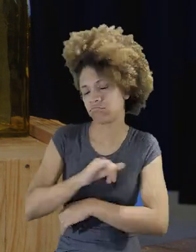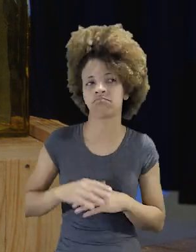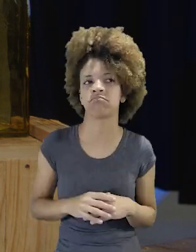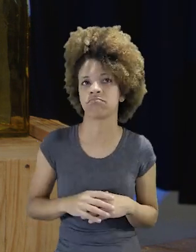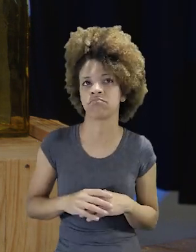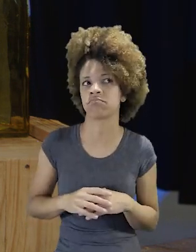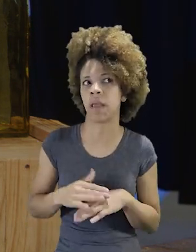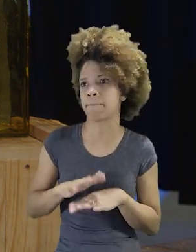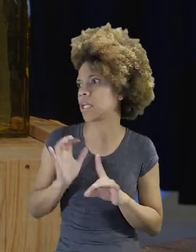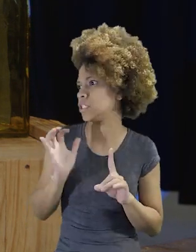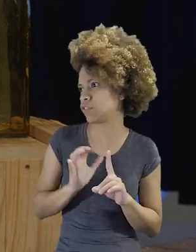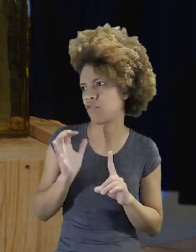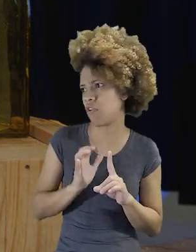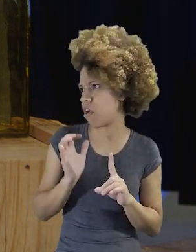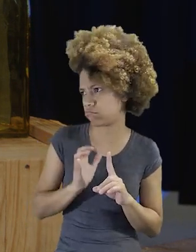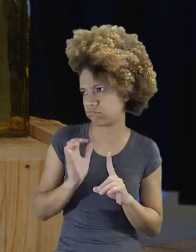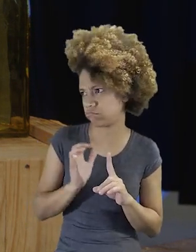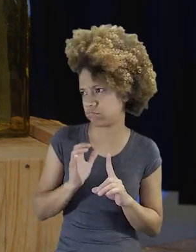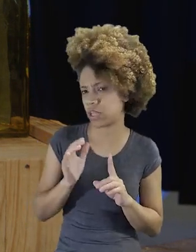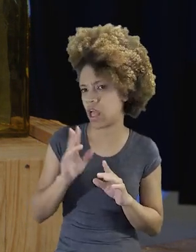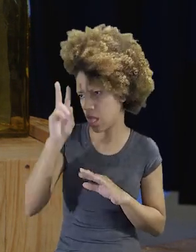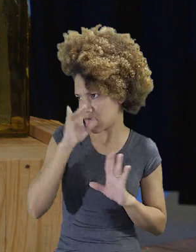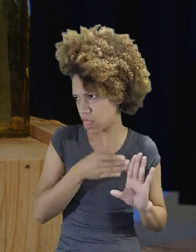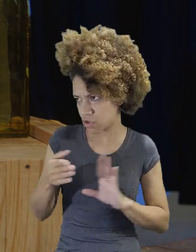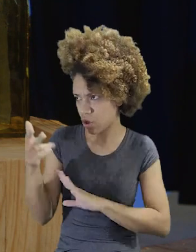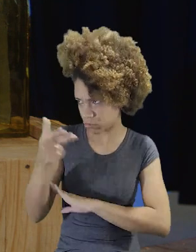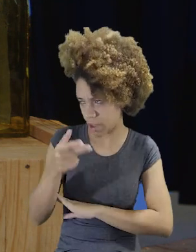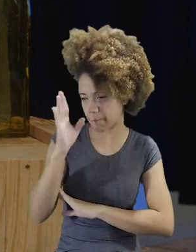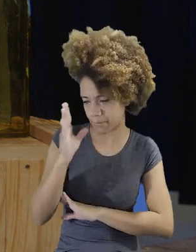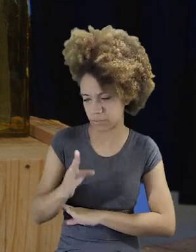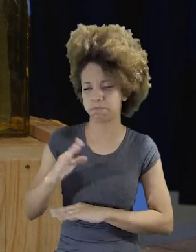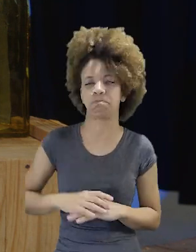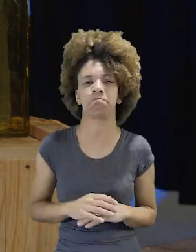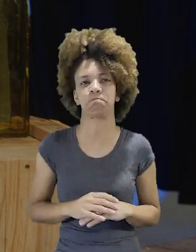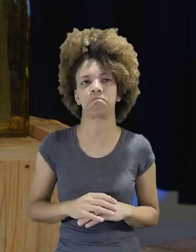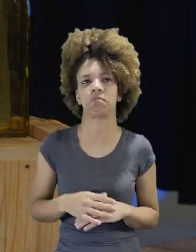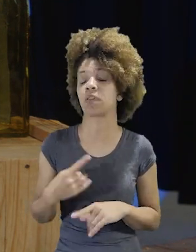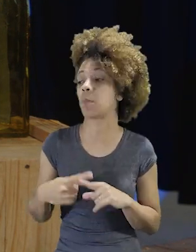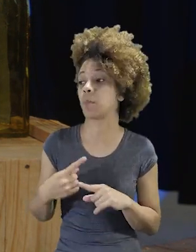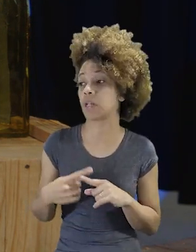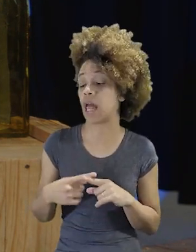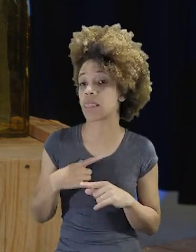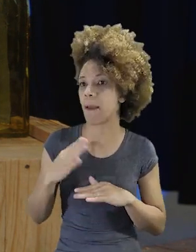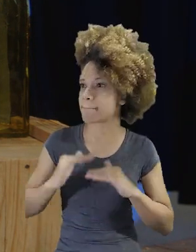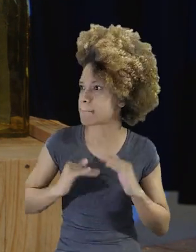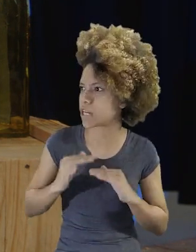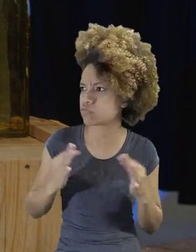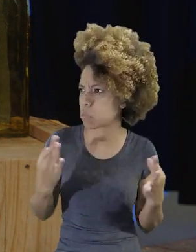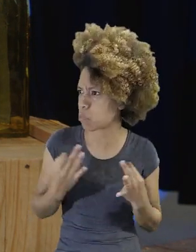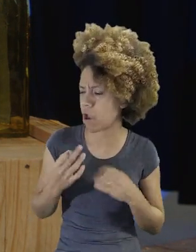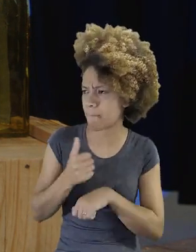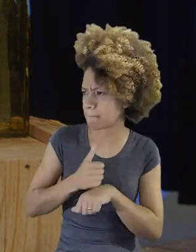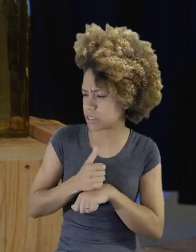Janeiro é um dos Mcs mais influentes tá ligado da história do rap nacional dos mais porque tem